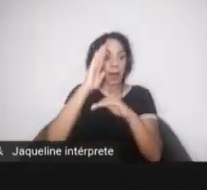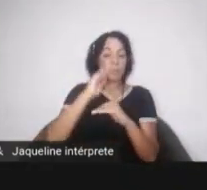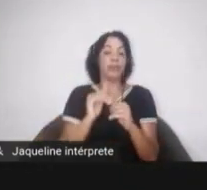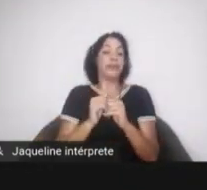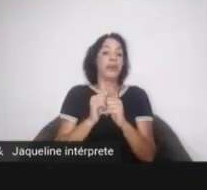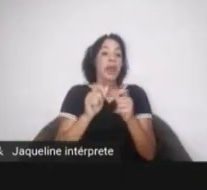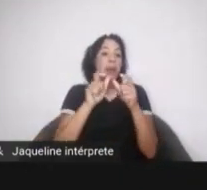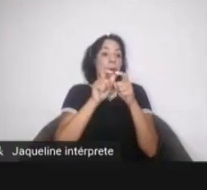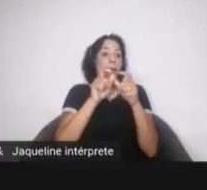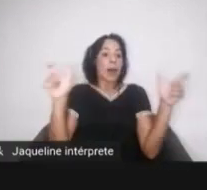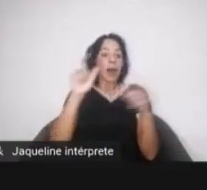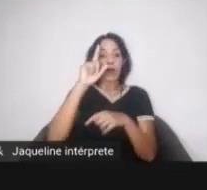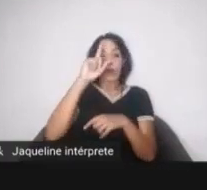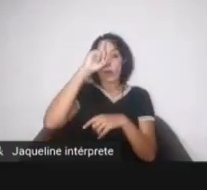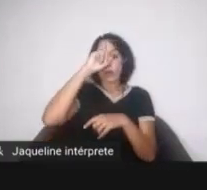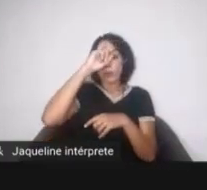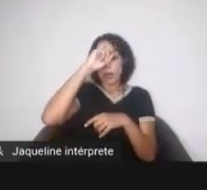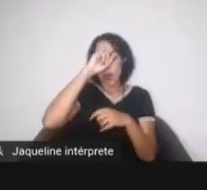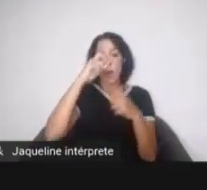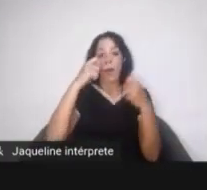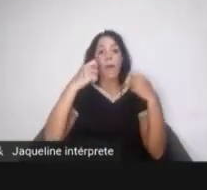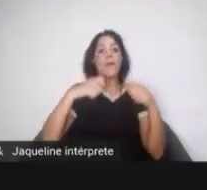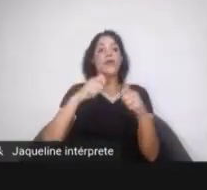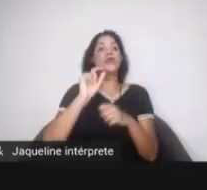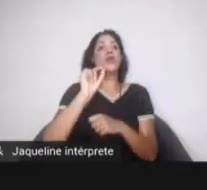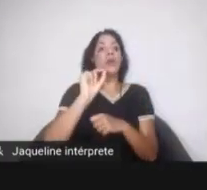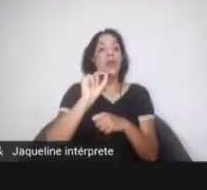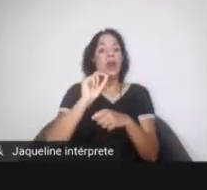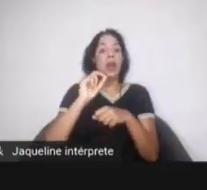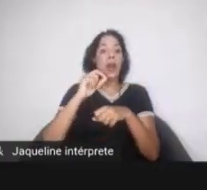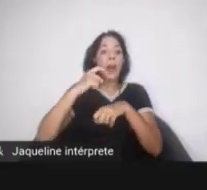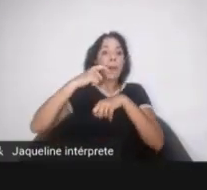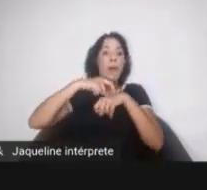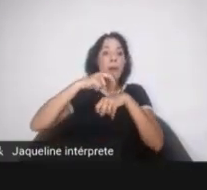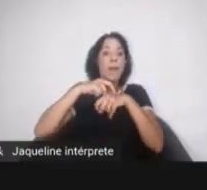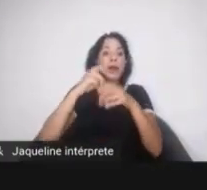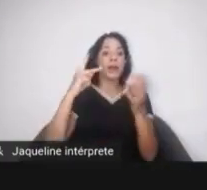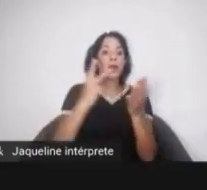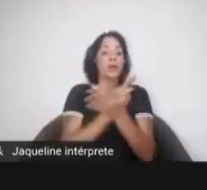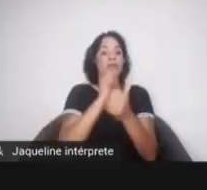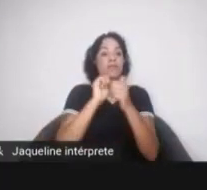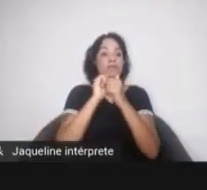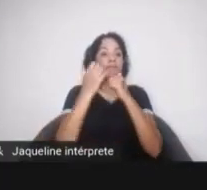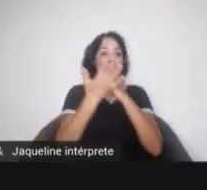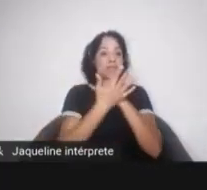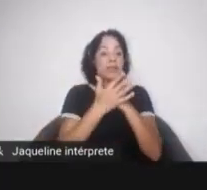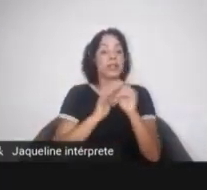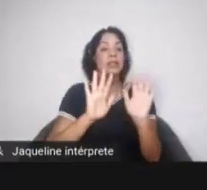parte, interromper o processo regular de ir até